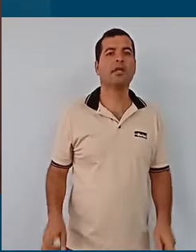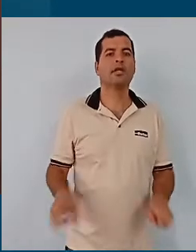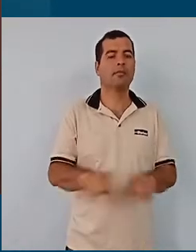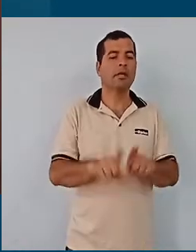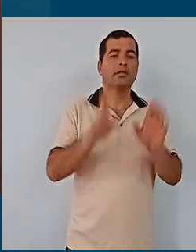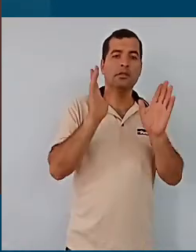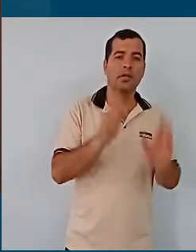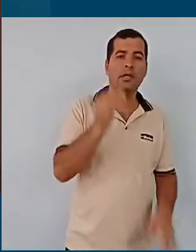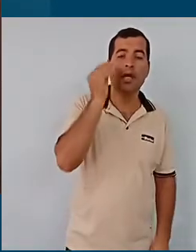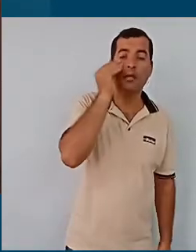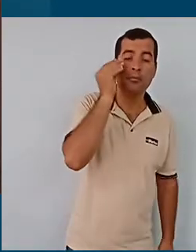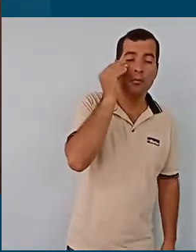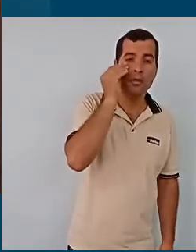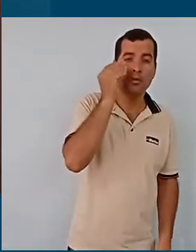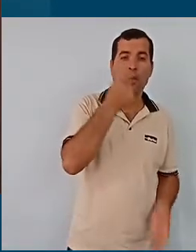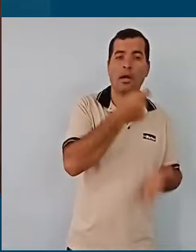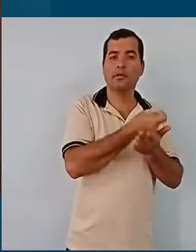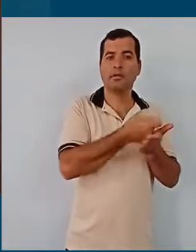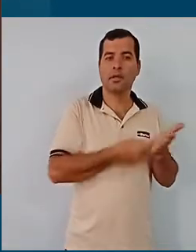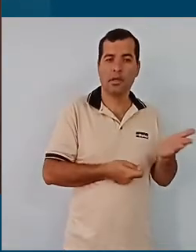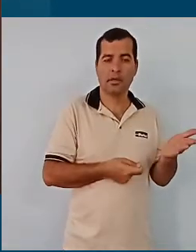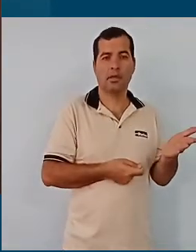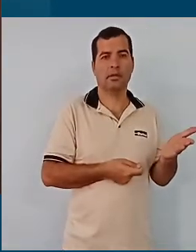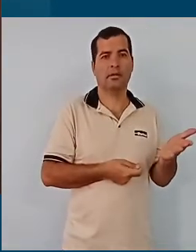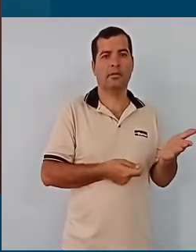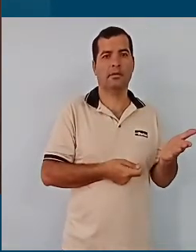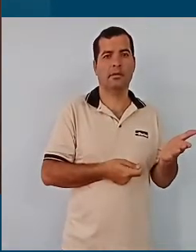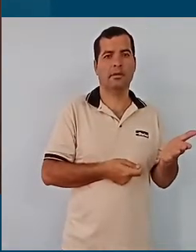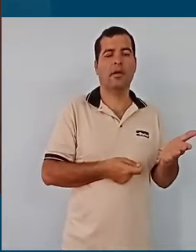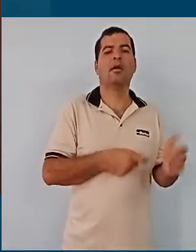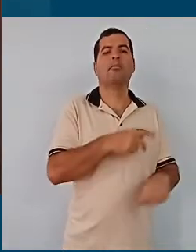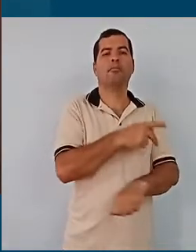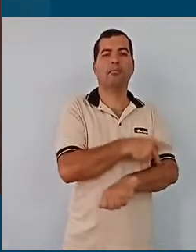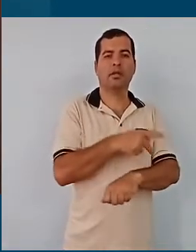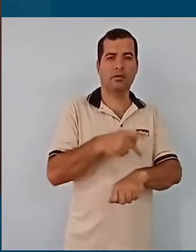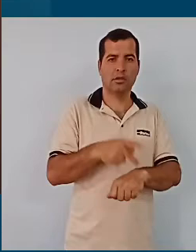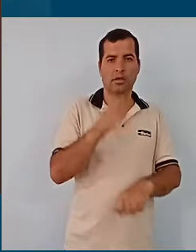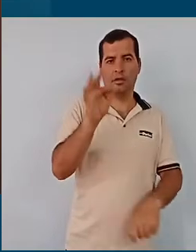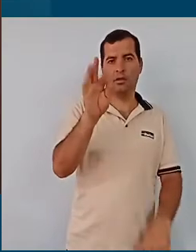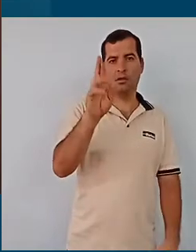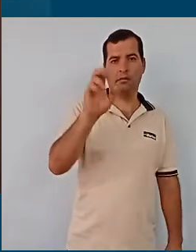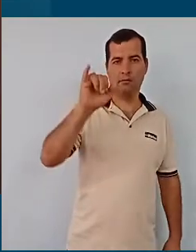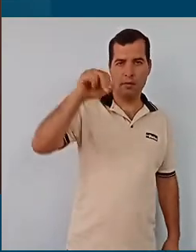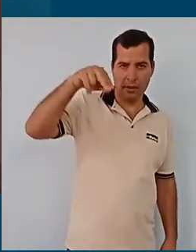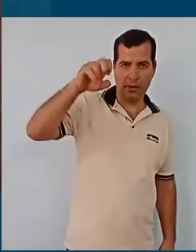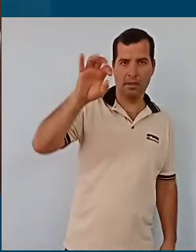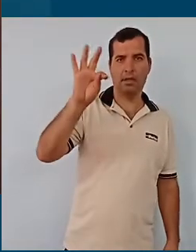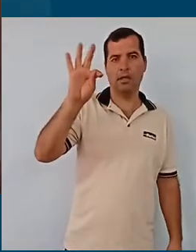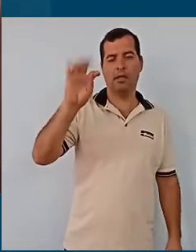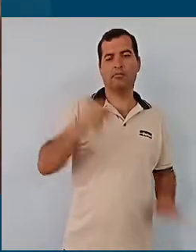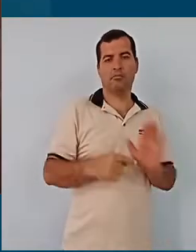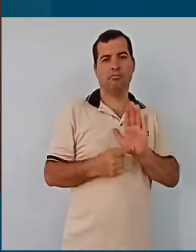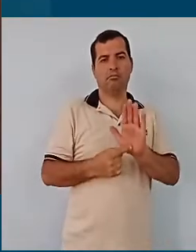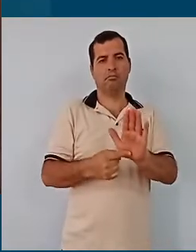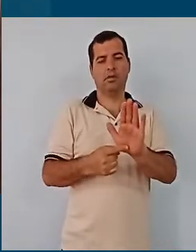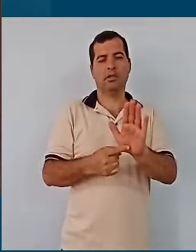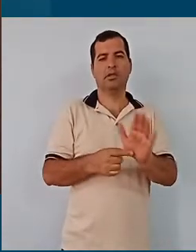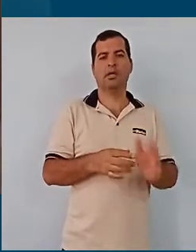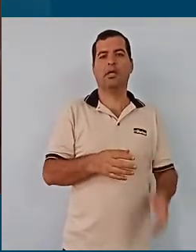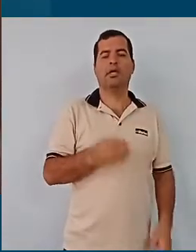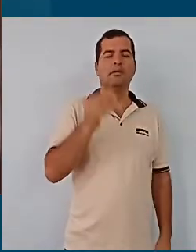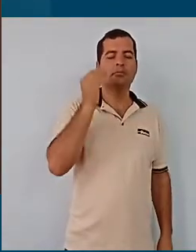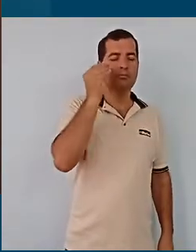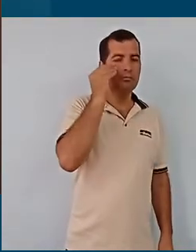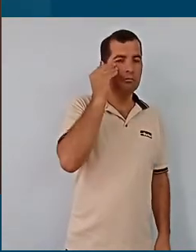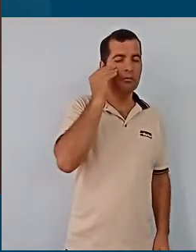experimentado a cultura escrita, e de novo vou lembrar, Pedagogia Freinet mostra de uma forma exemplar como apresentar a